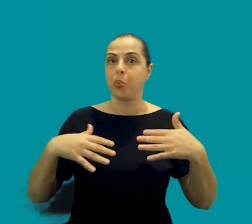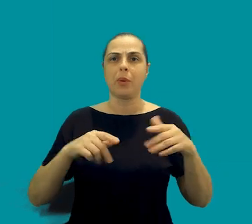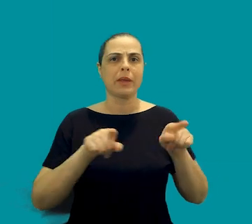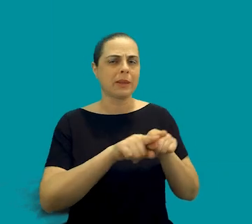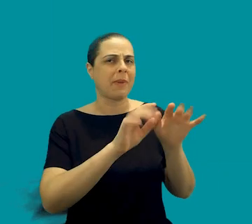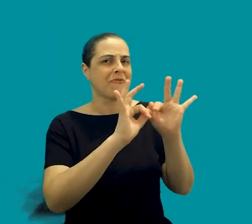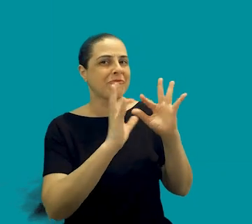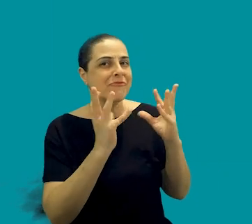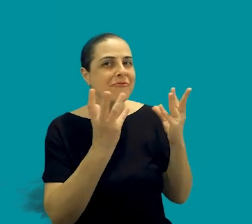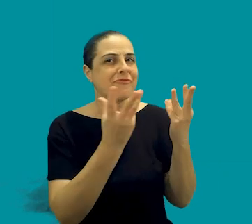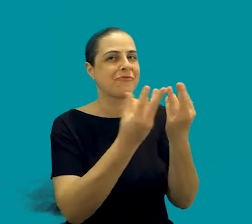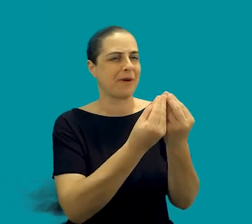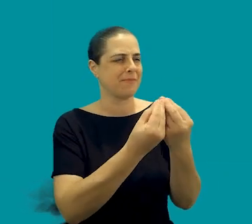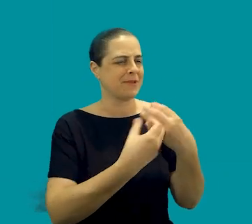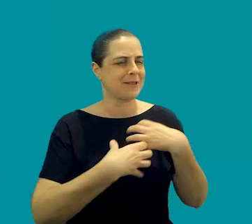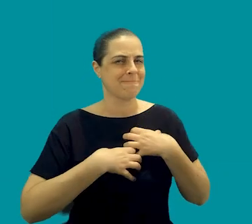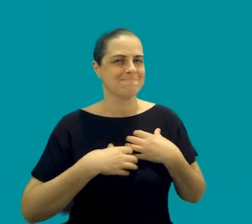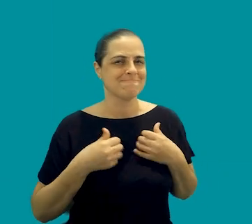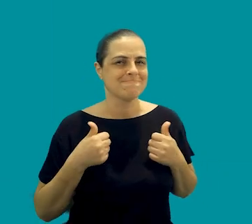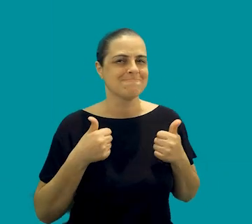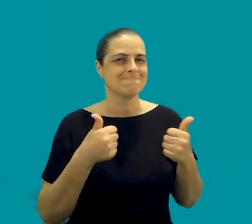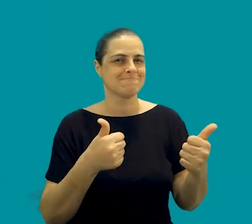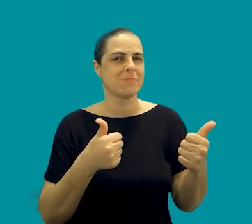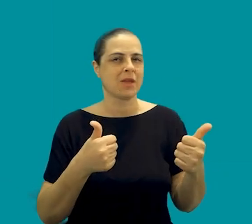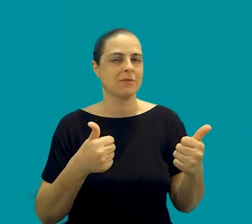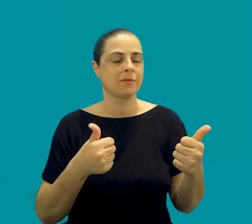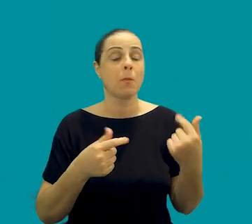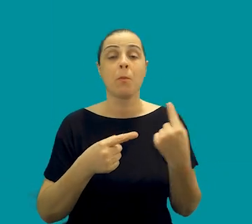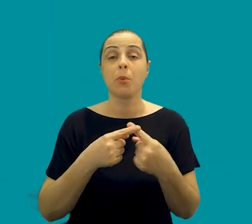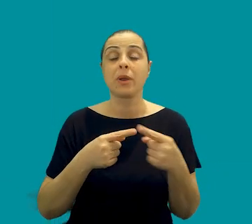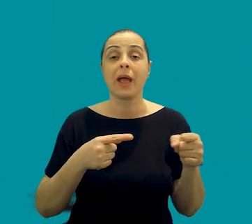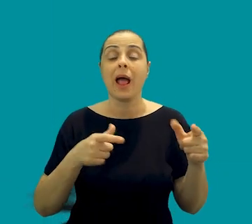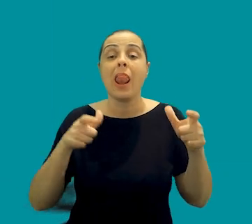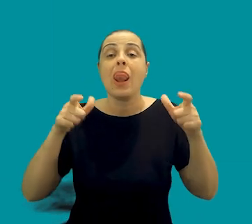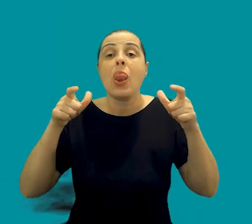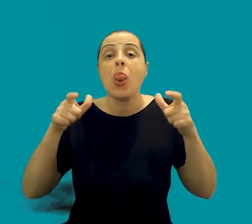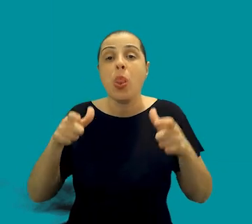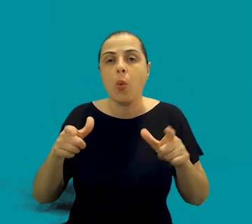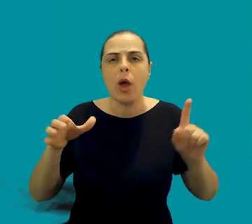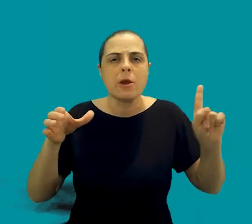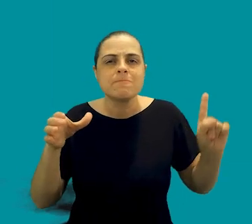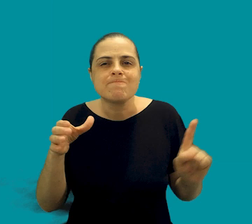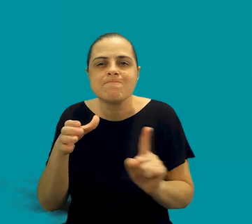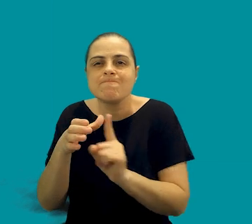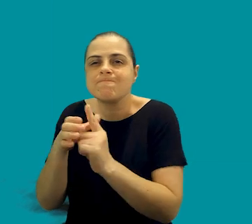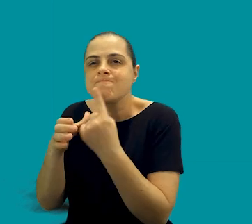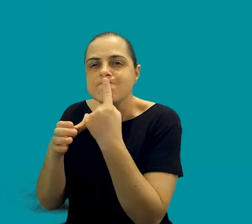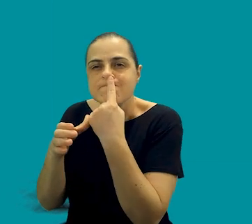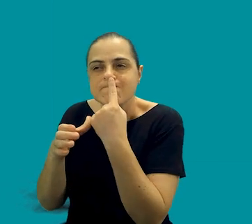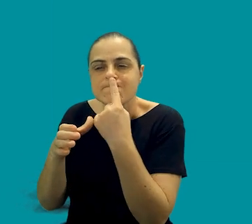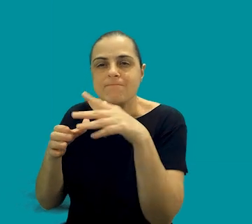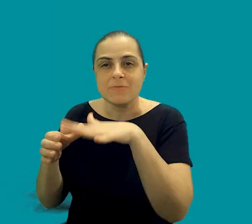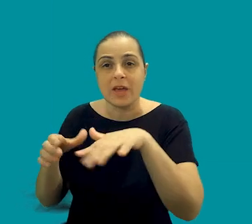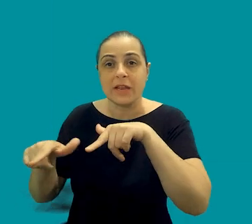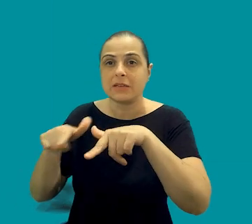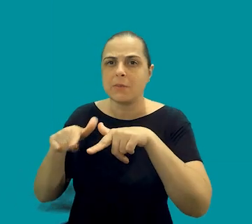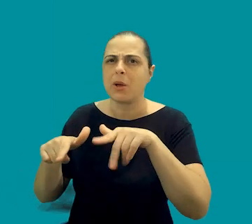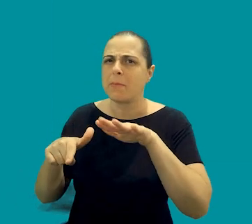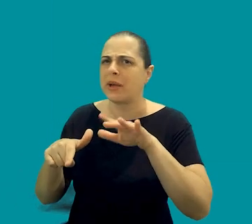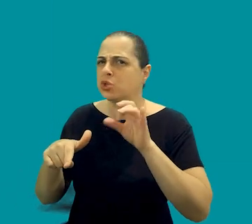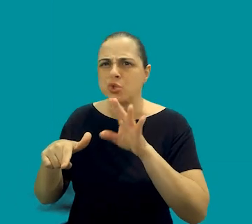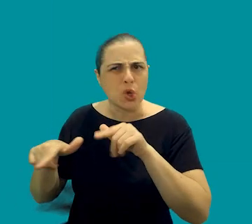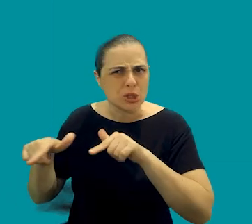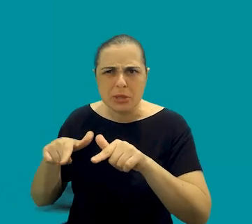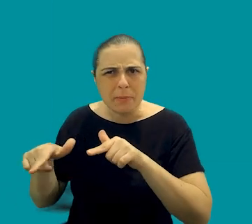para a autoestima da família, para o lugar deles, né? Eles encontram o lugar deles no mercado de trabalho? Claro que sim, mas é muito mais